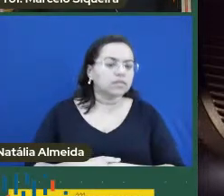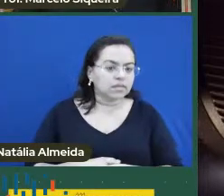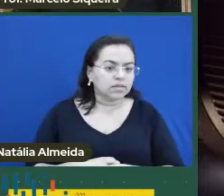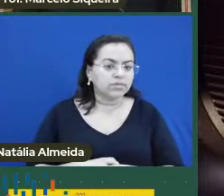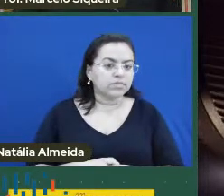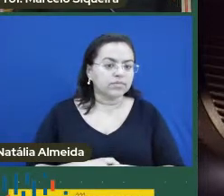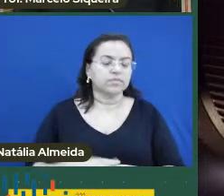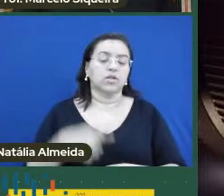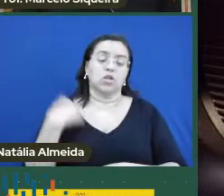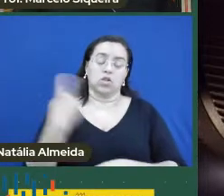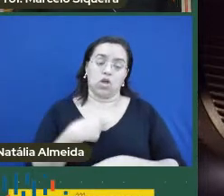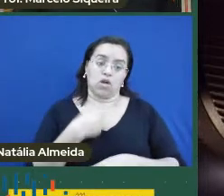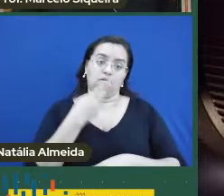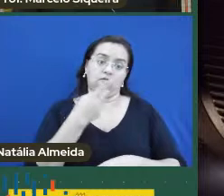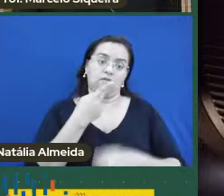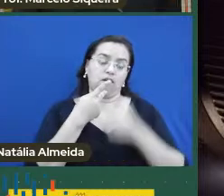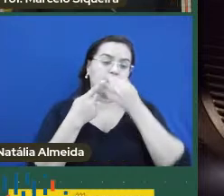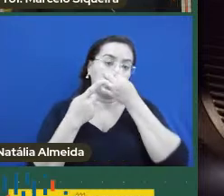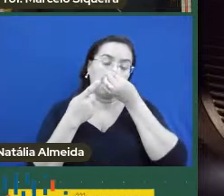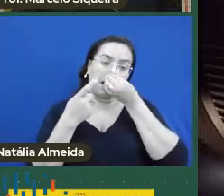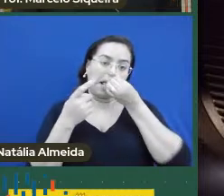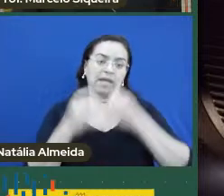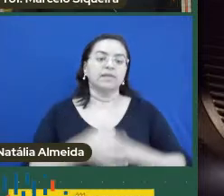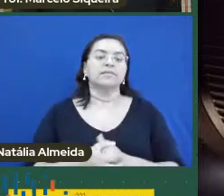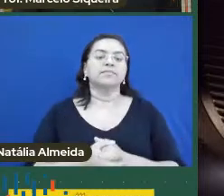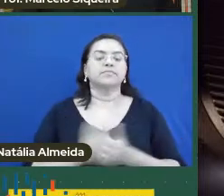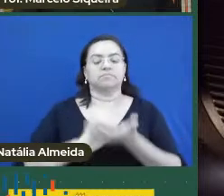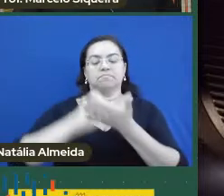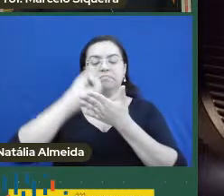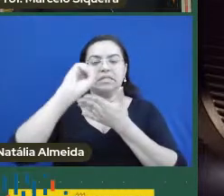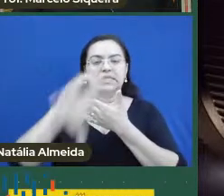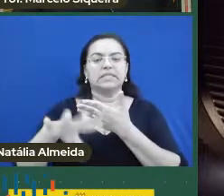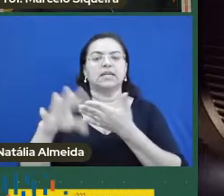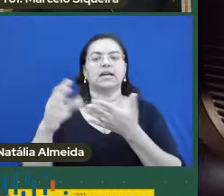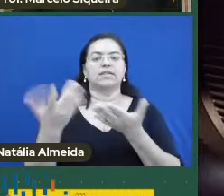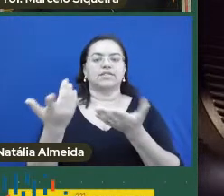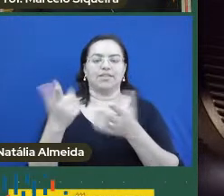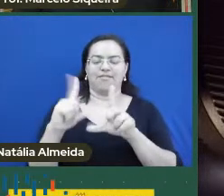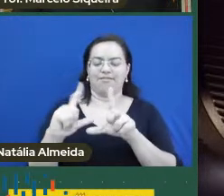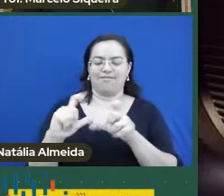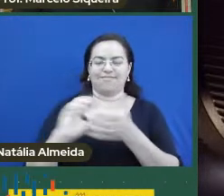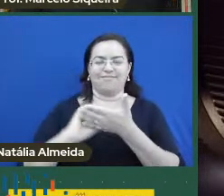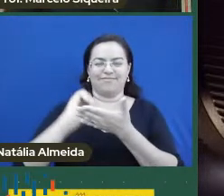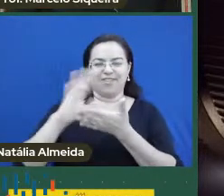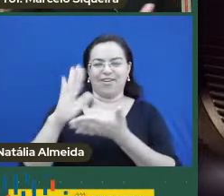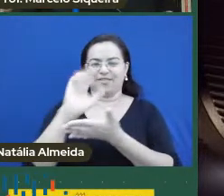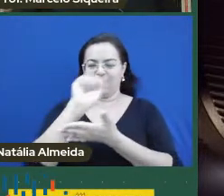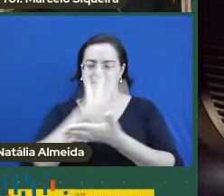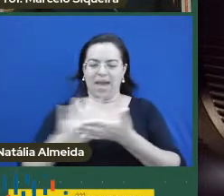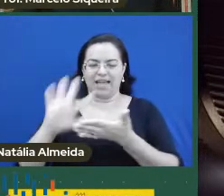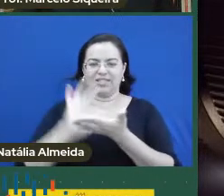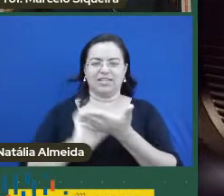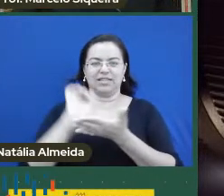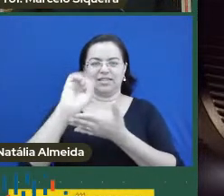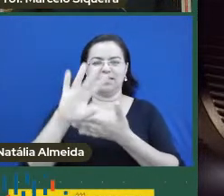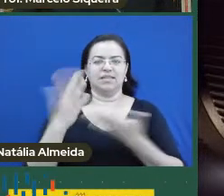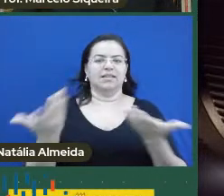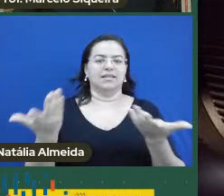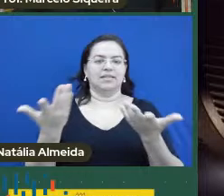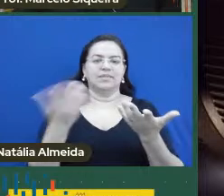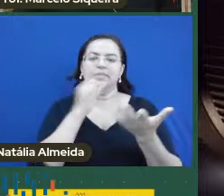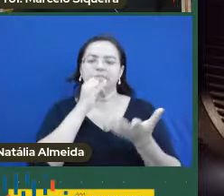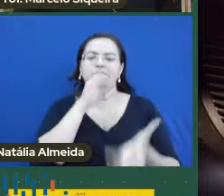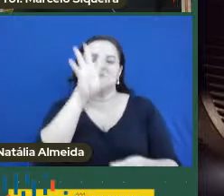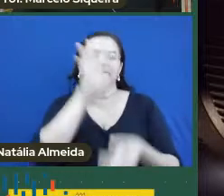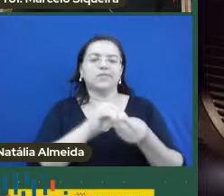nós falamos, né, mandamos mensagens com imagens, nós reduzimos,